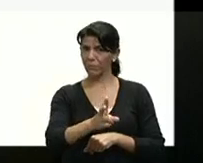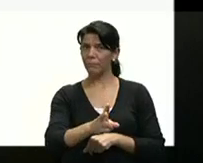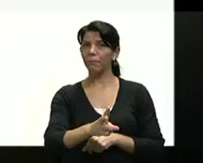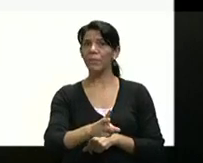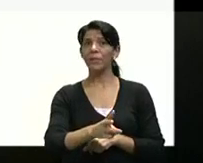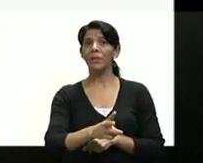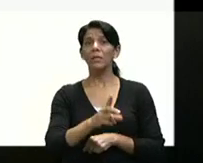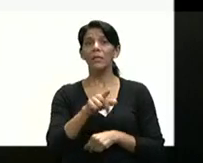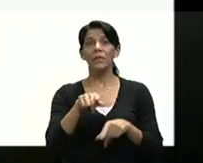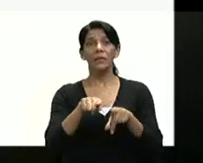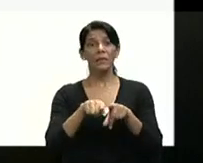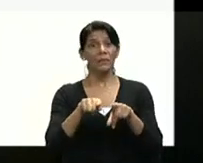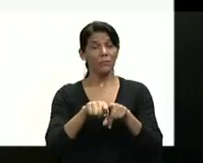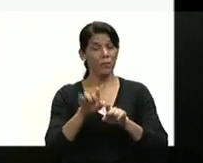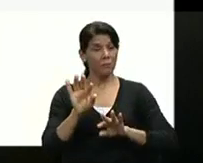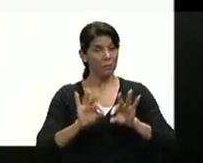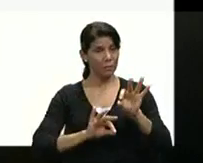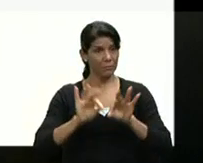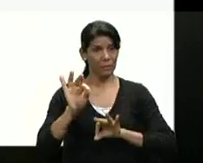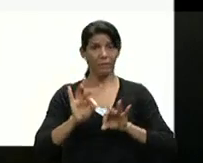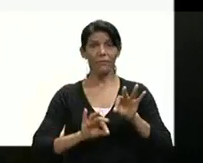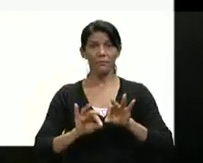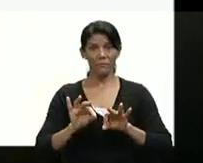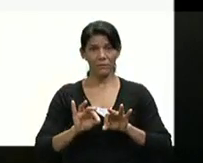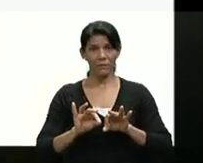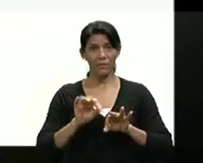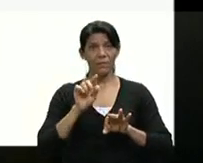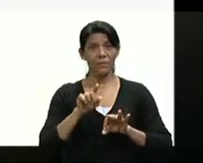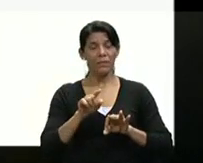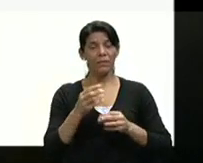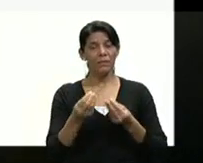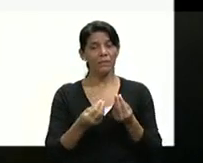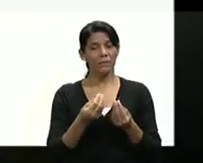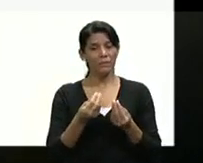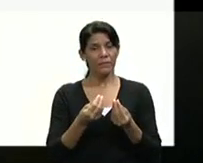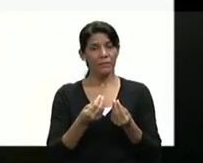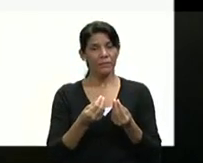de forma sistematizada, ou seja, de forma